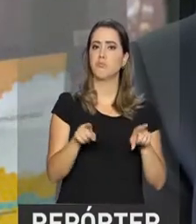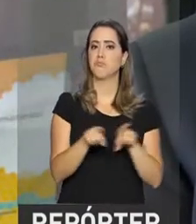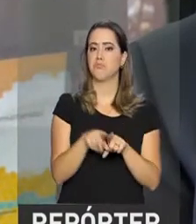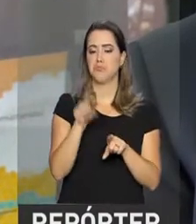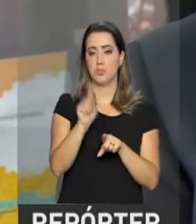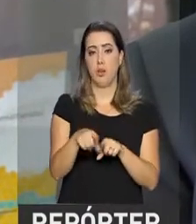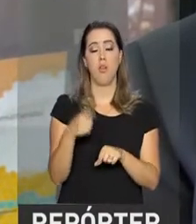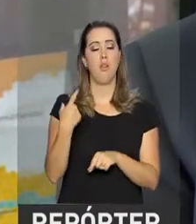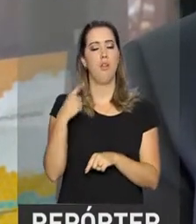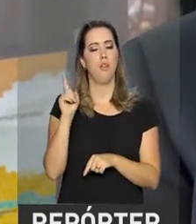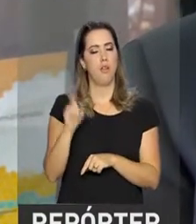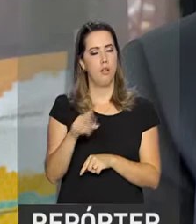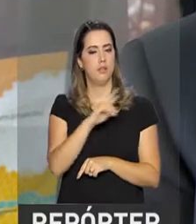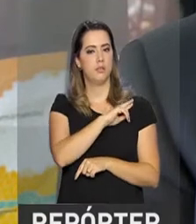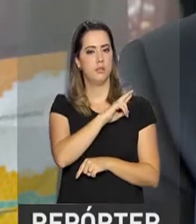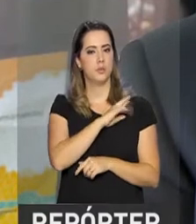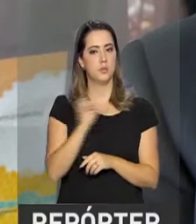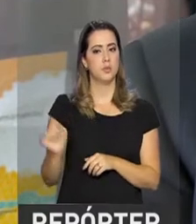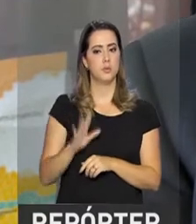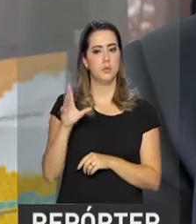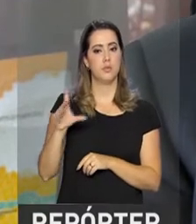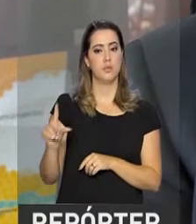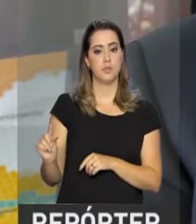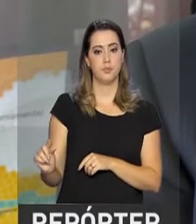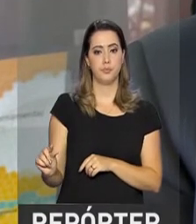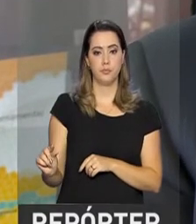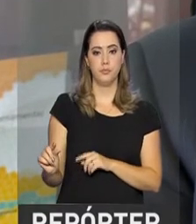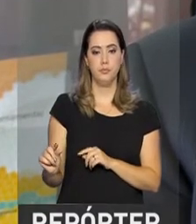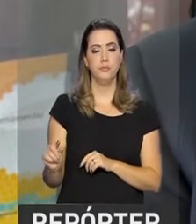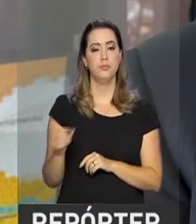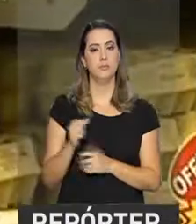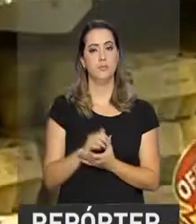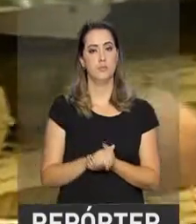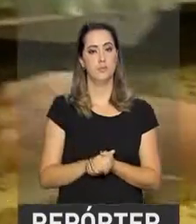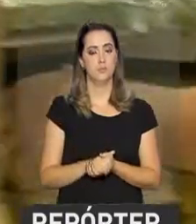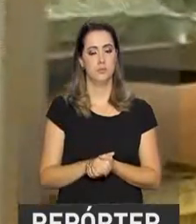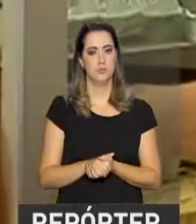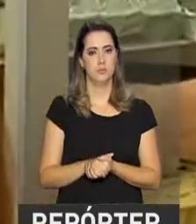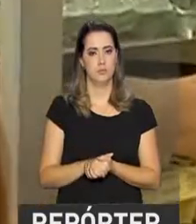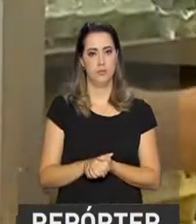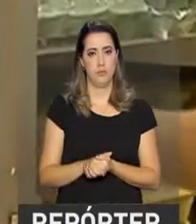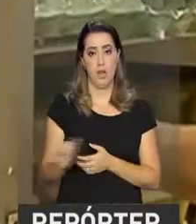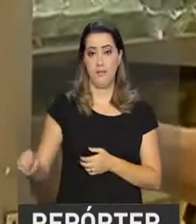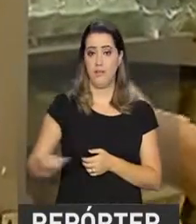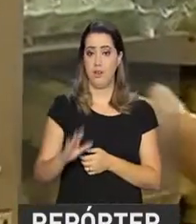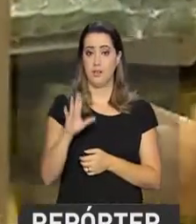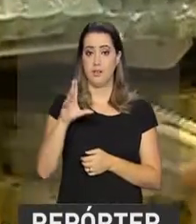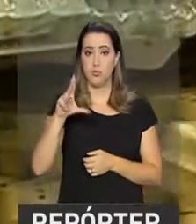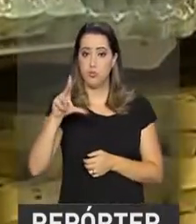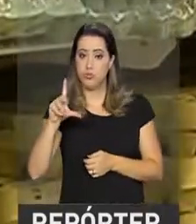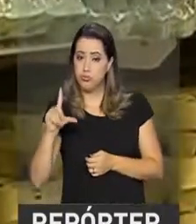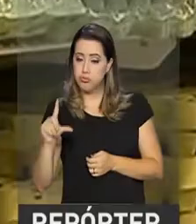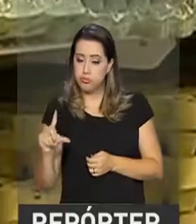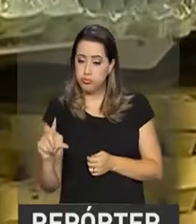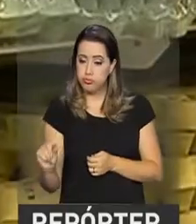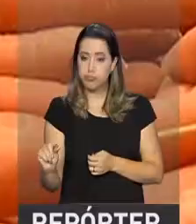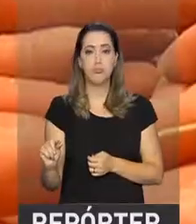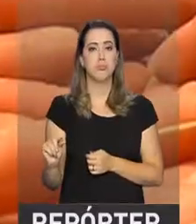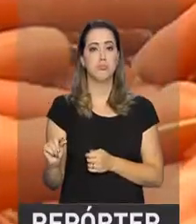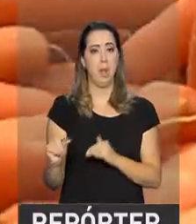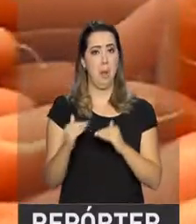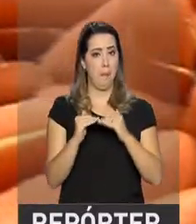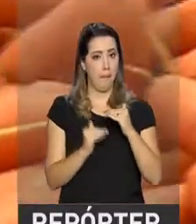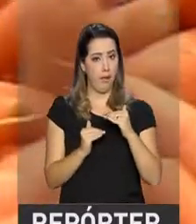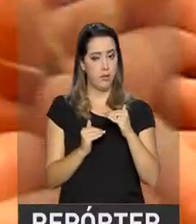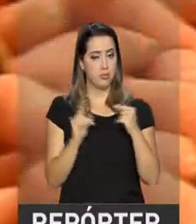os grandes responsáveis pela inflação baixa de 2017 a inflação caiu tanto que ficou abaixo do definido pelo